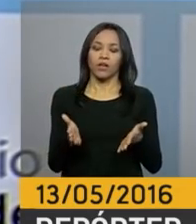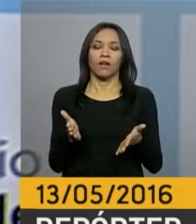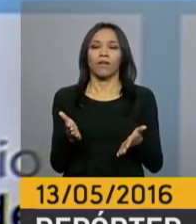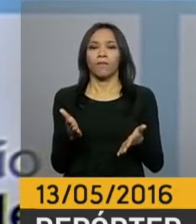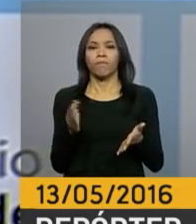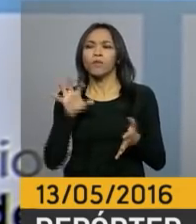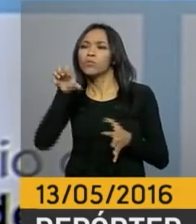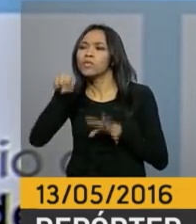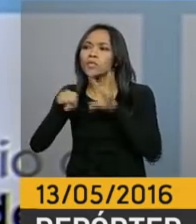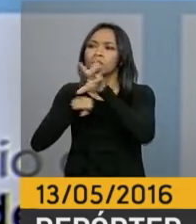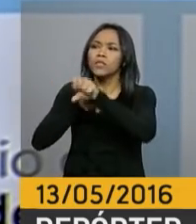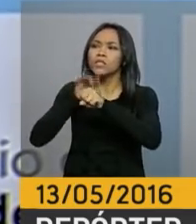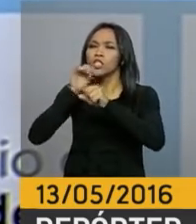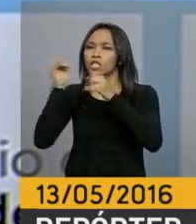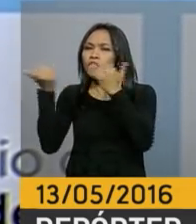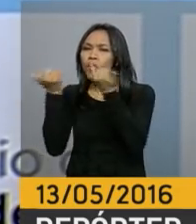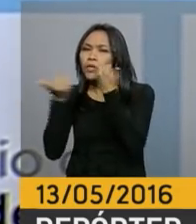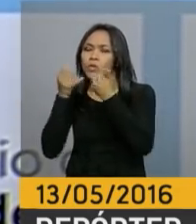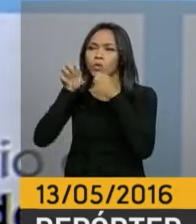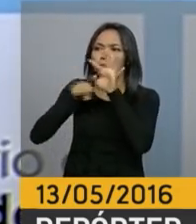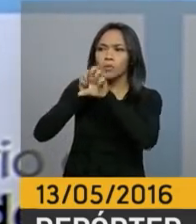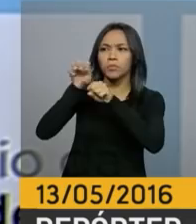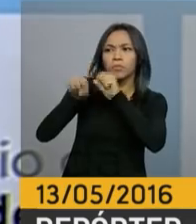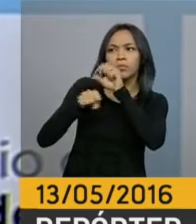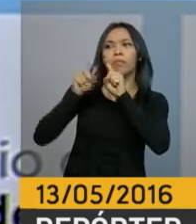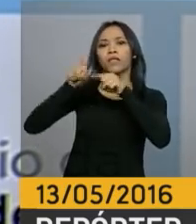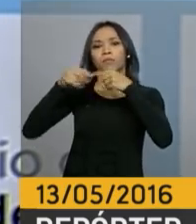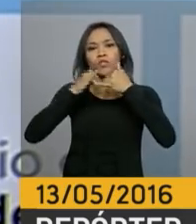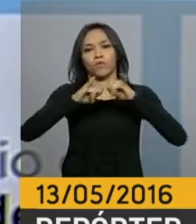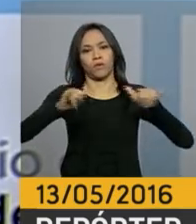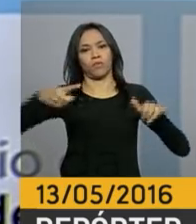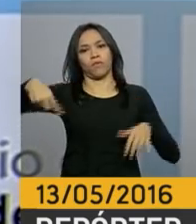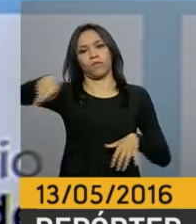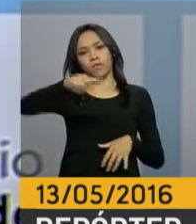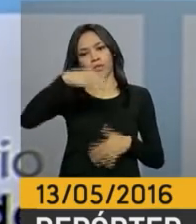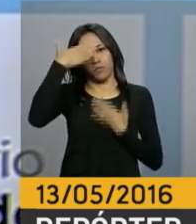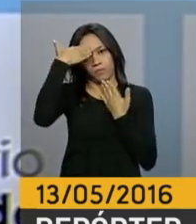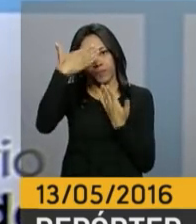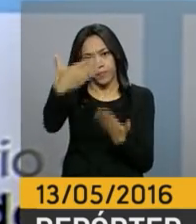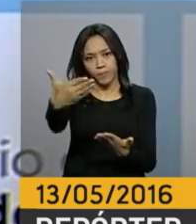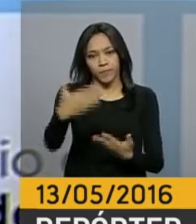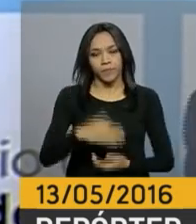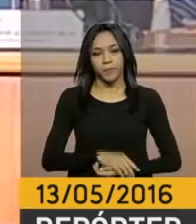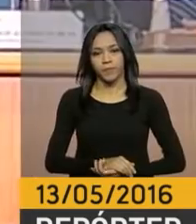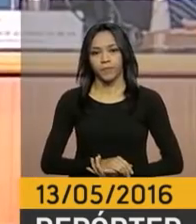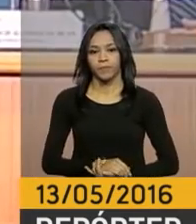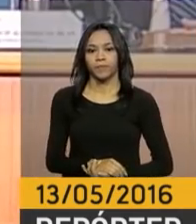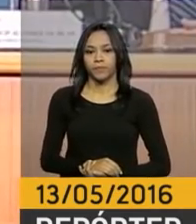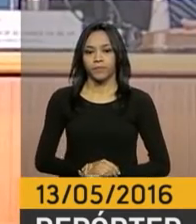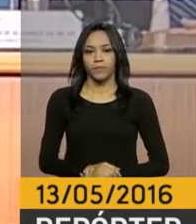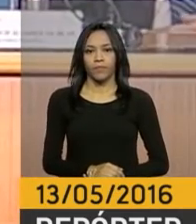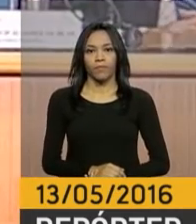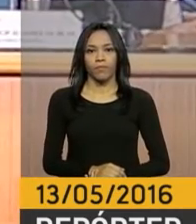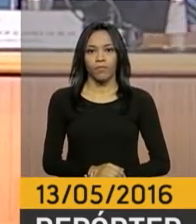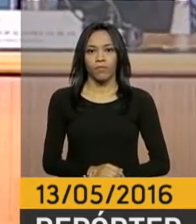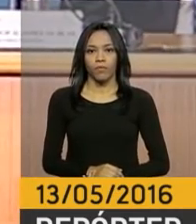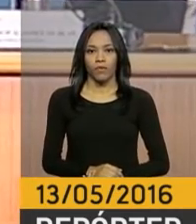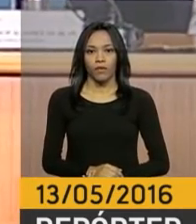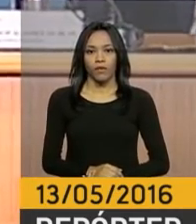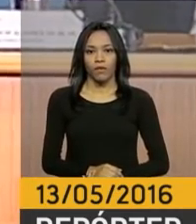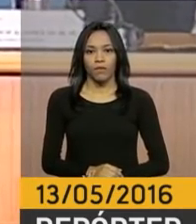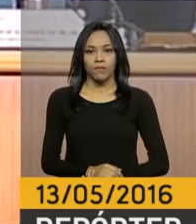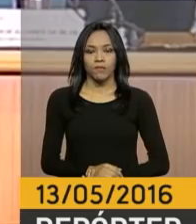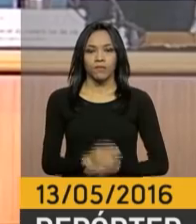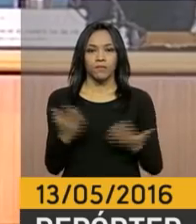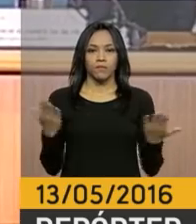buscar informação e ter para falar com os senhores Muito obrigado nós vamos abrir as